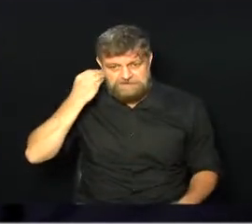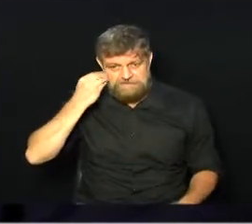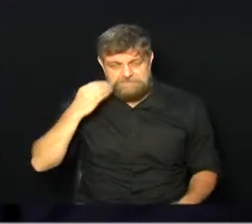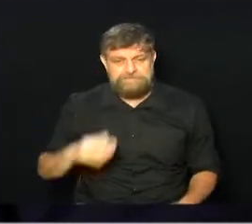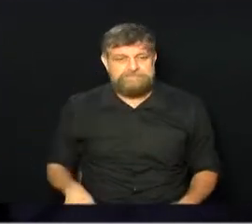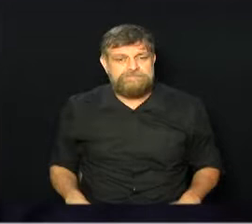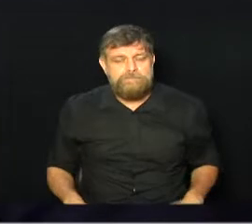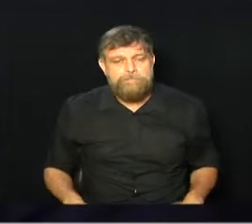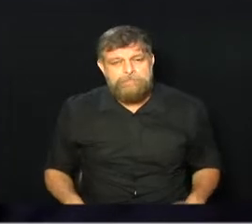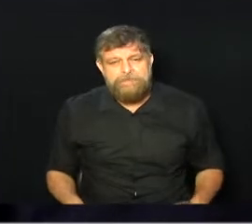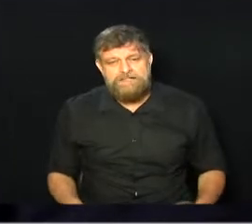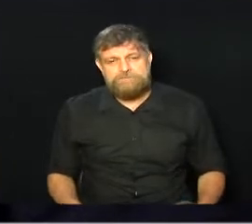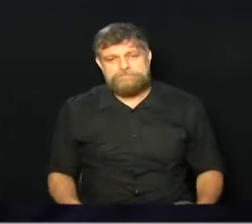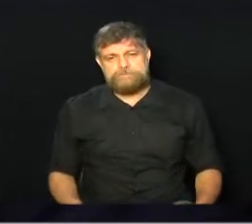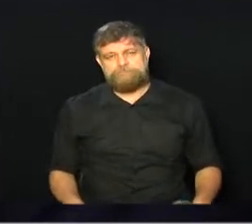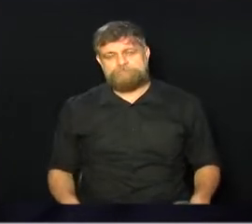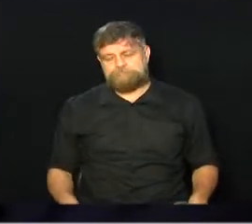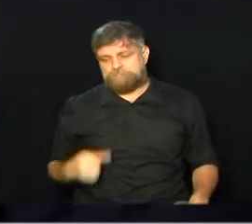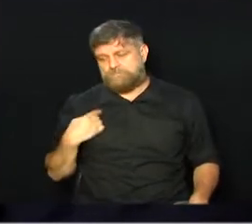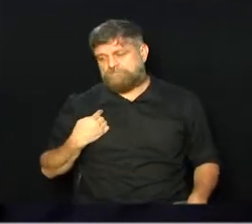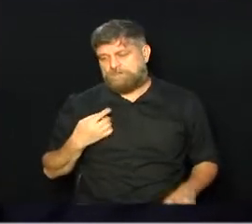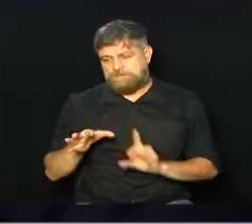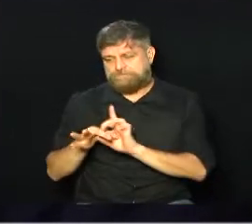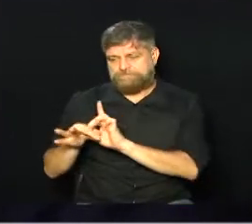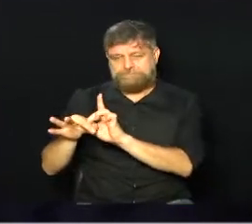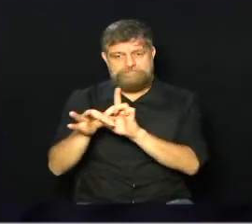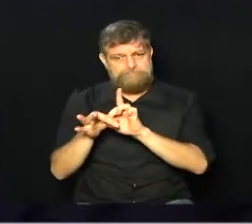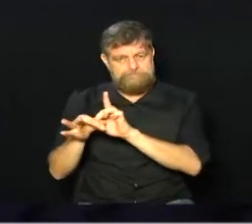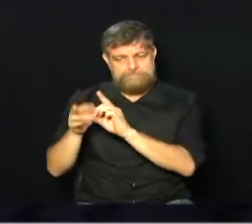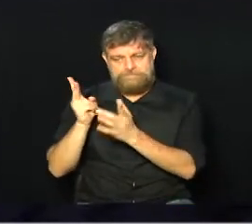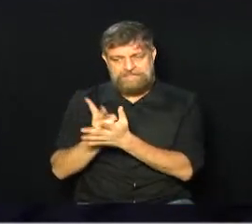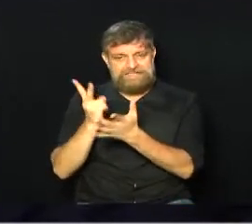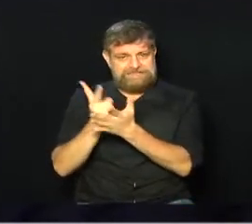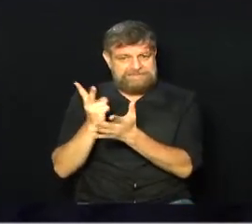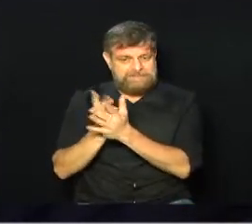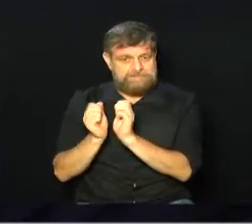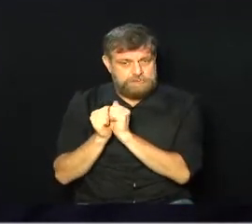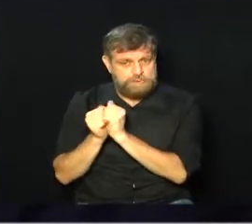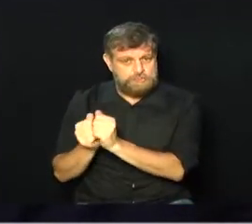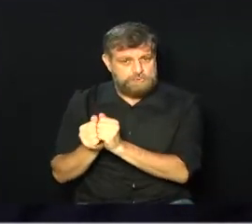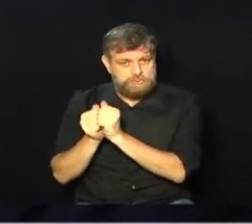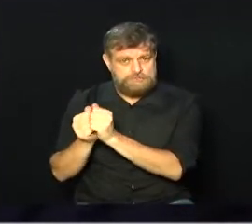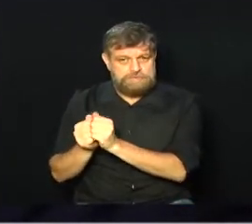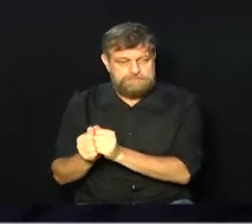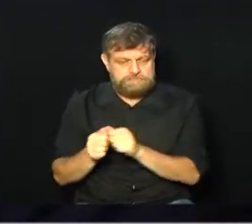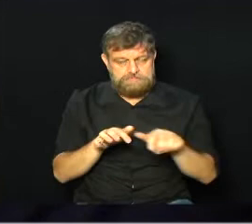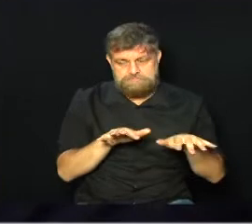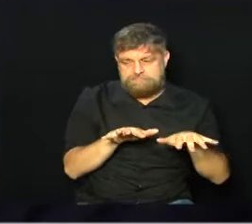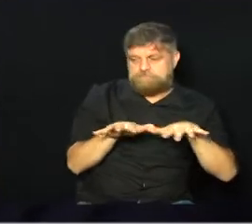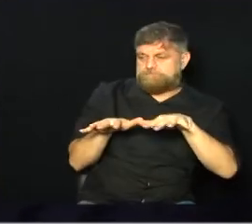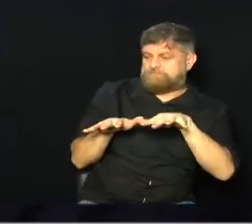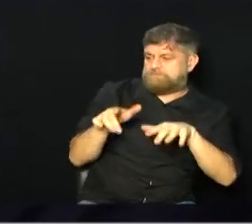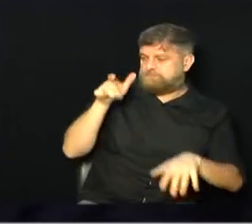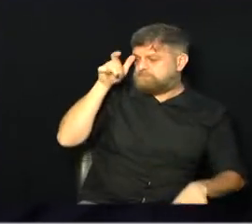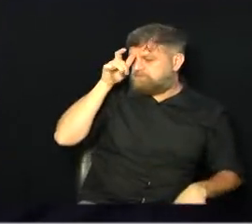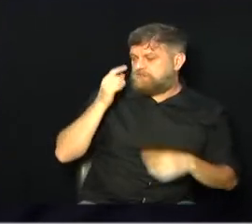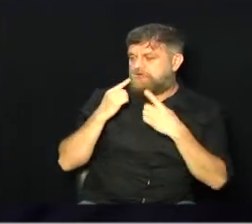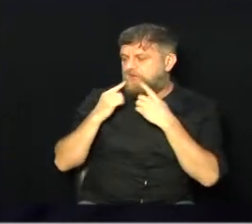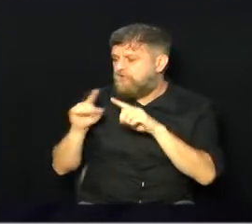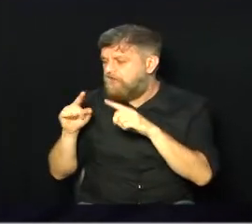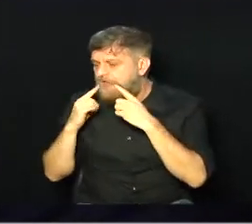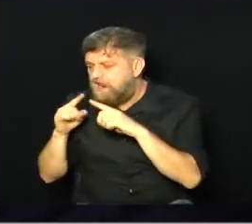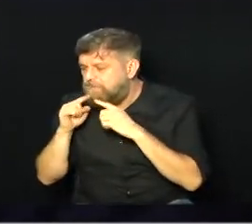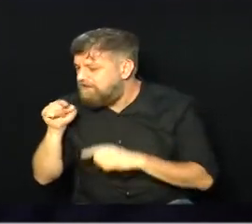Hortolândia. E a gente andava muito junto mesmo, e os sérvios, os turcos, às vezes reclamavam,